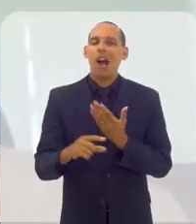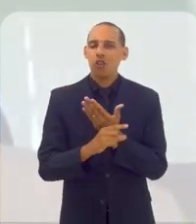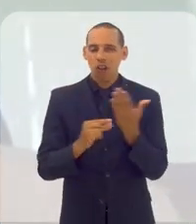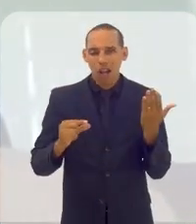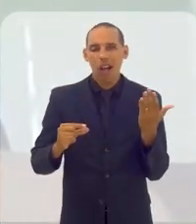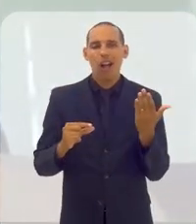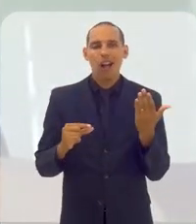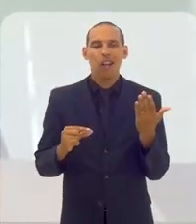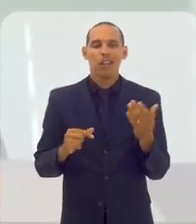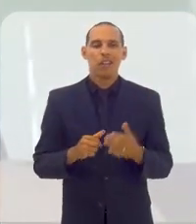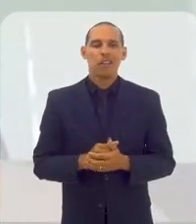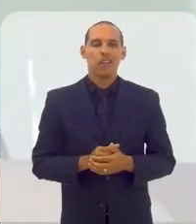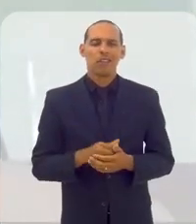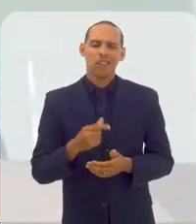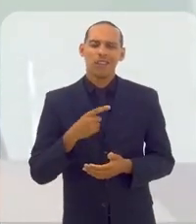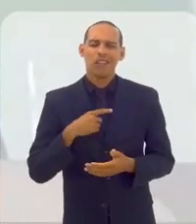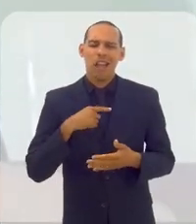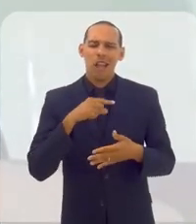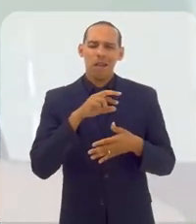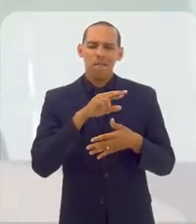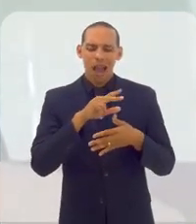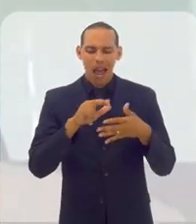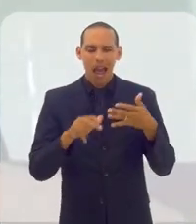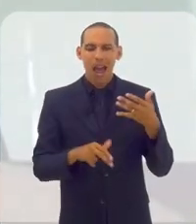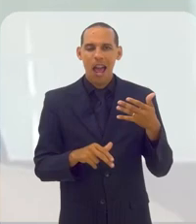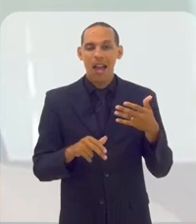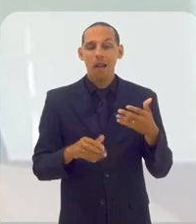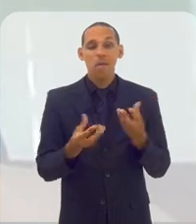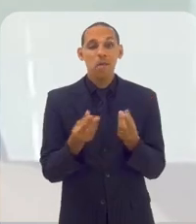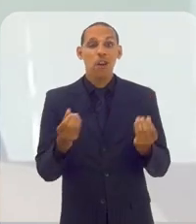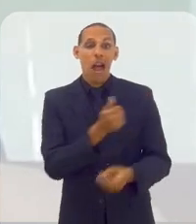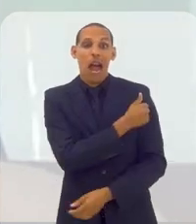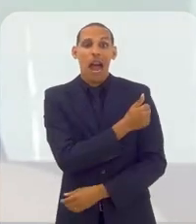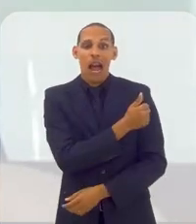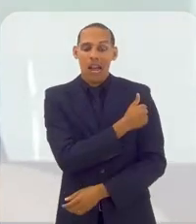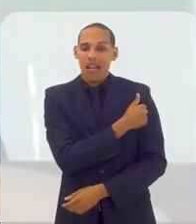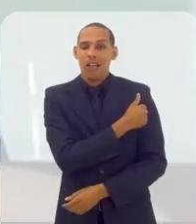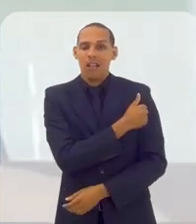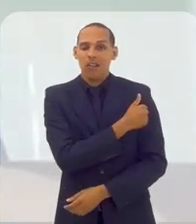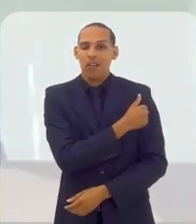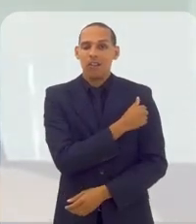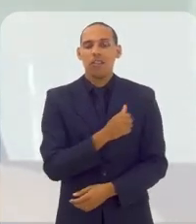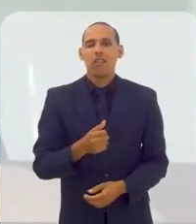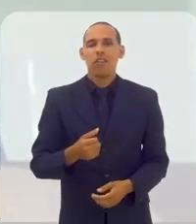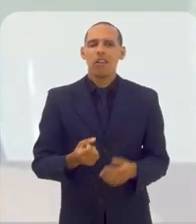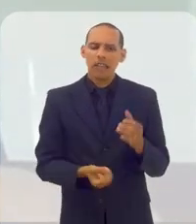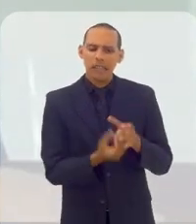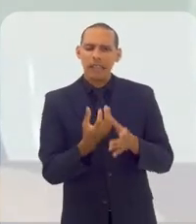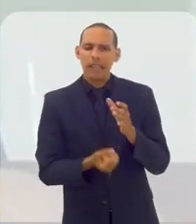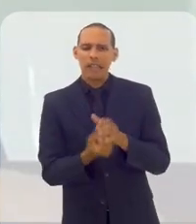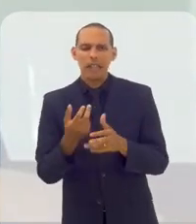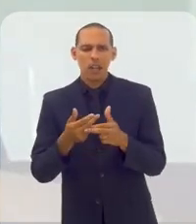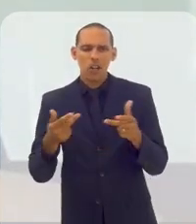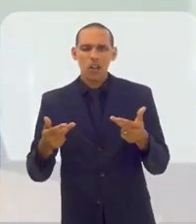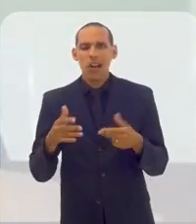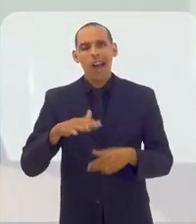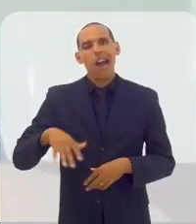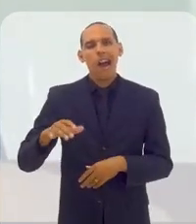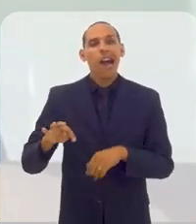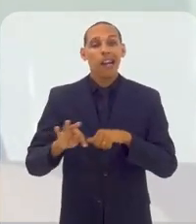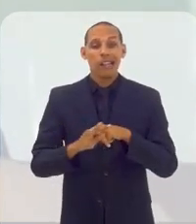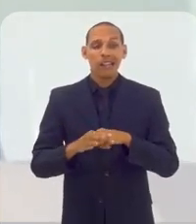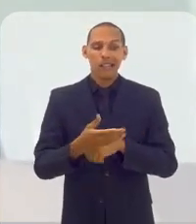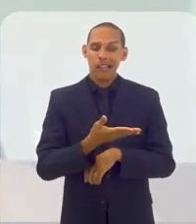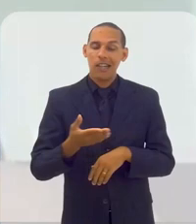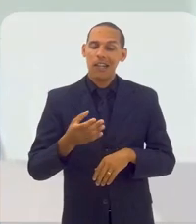né a gente tem diversas alunos né Principalmente na área técnica que desenvolvem experimentos né e tudo